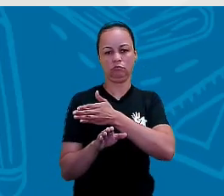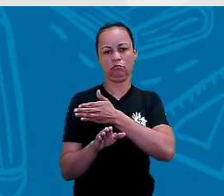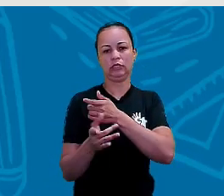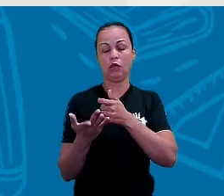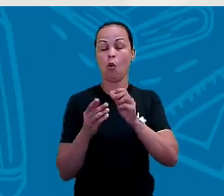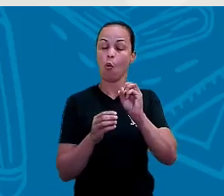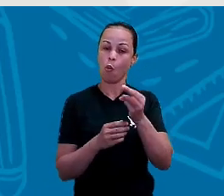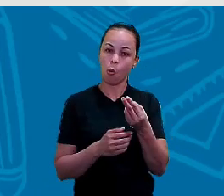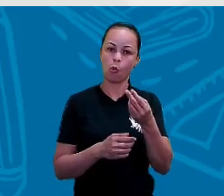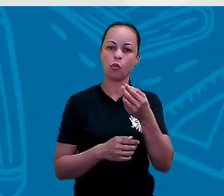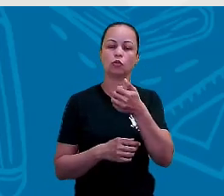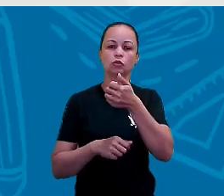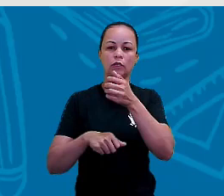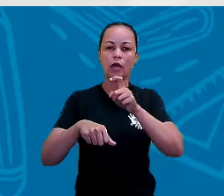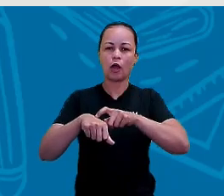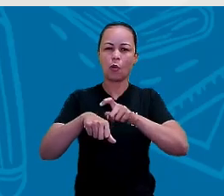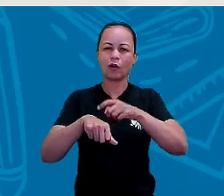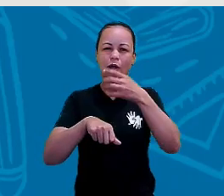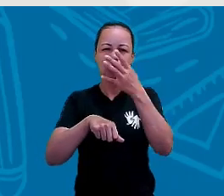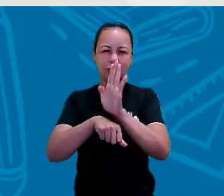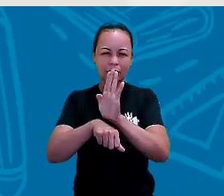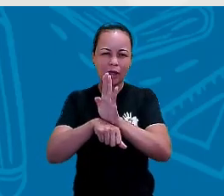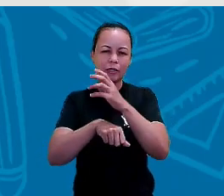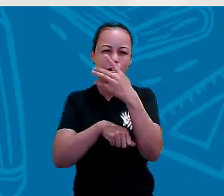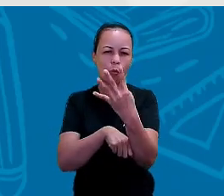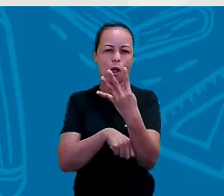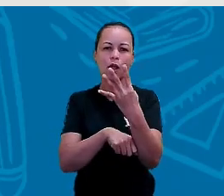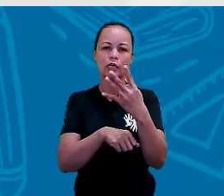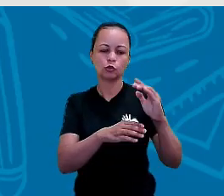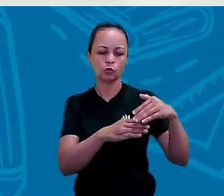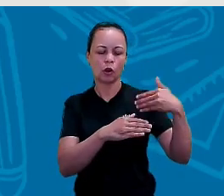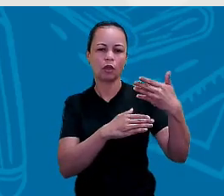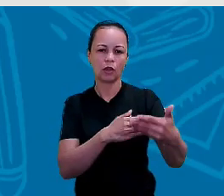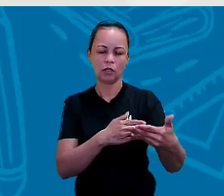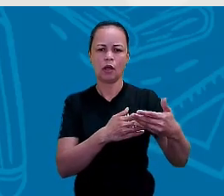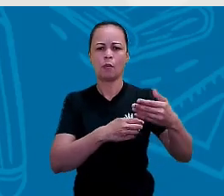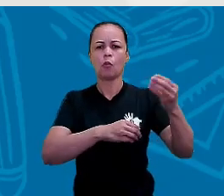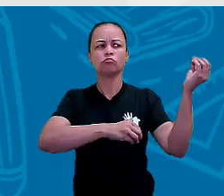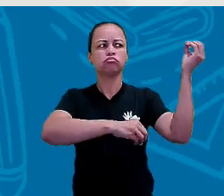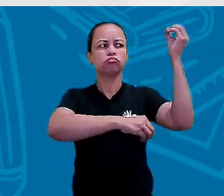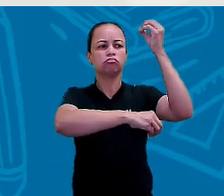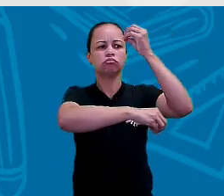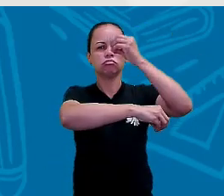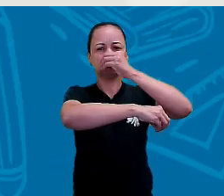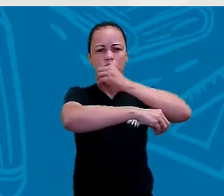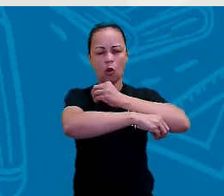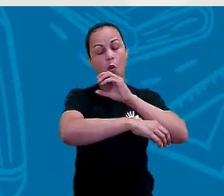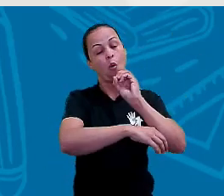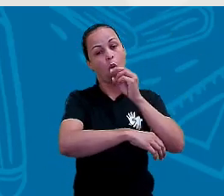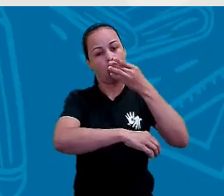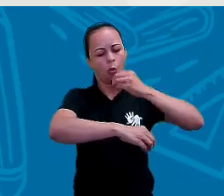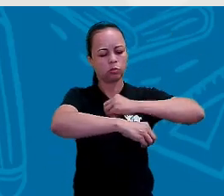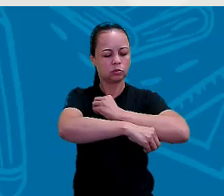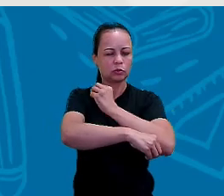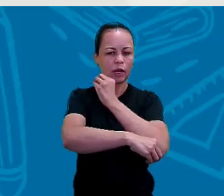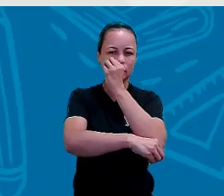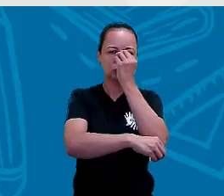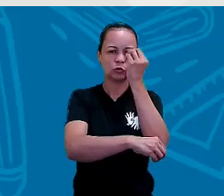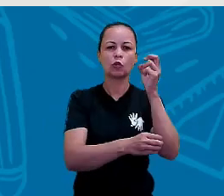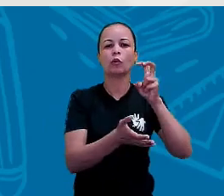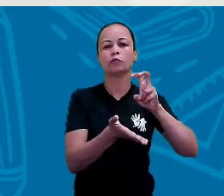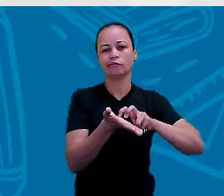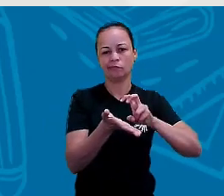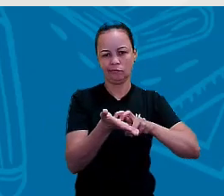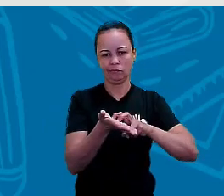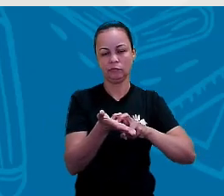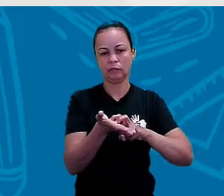tarde em diante, que é pegando ali o pôr do sol, ou então pegando no início da manhã o nascer do sol.